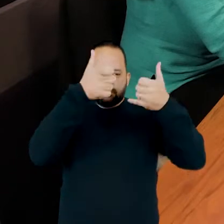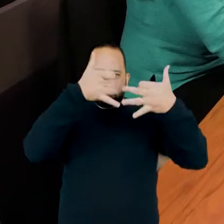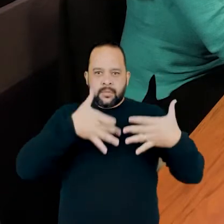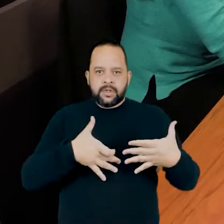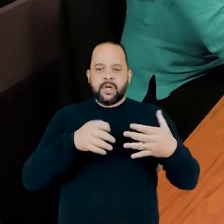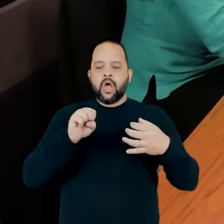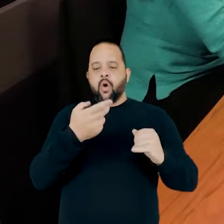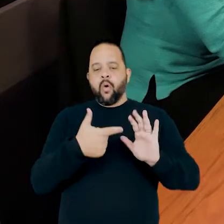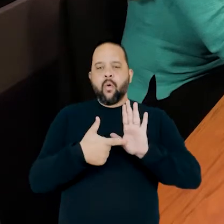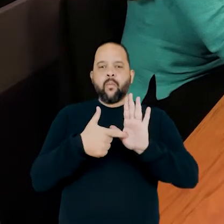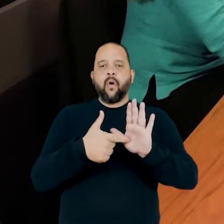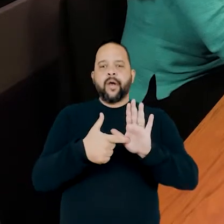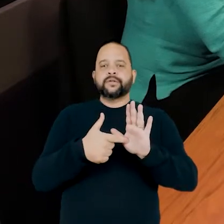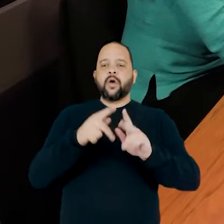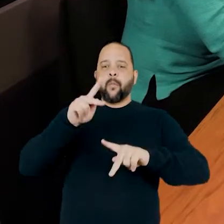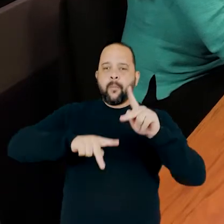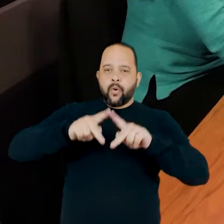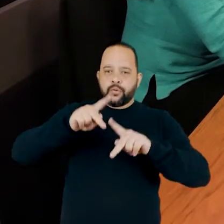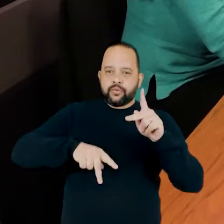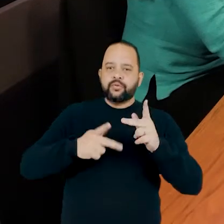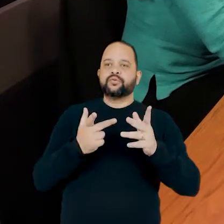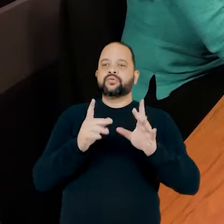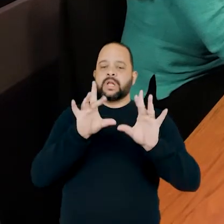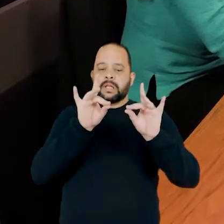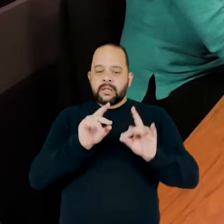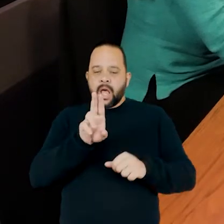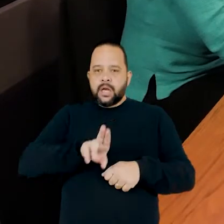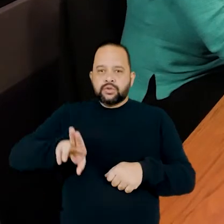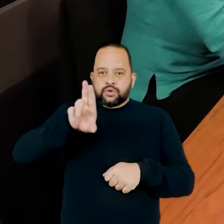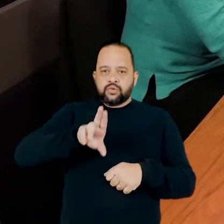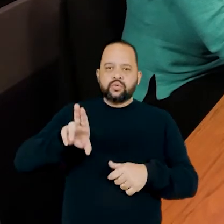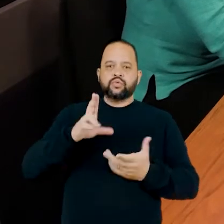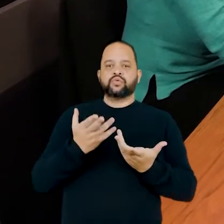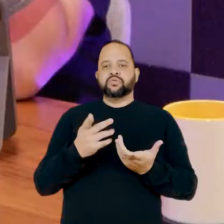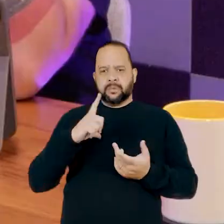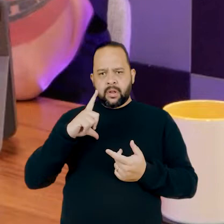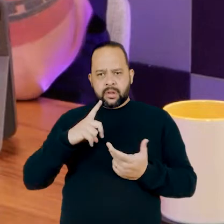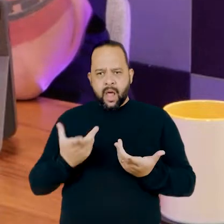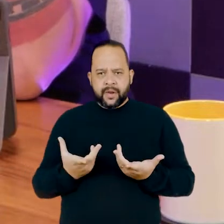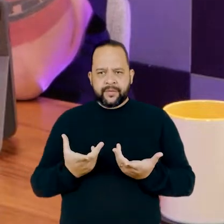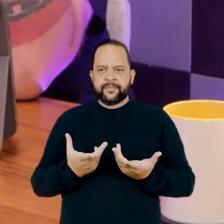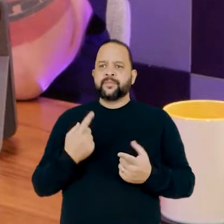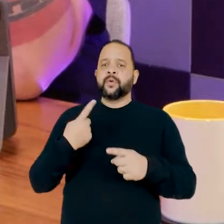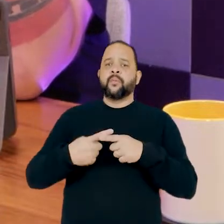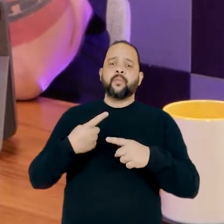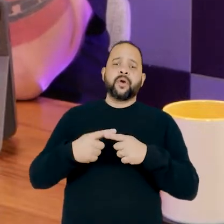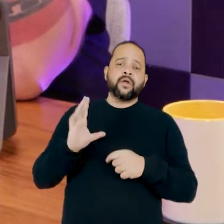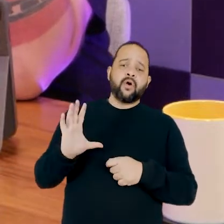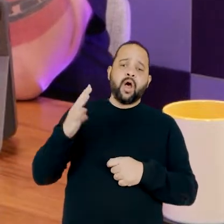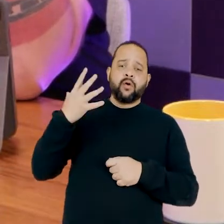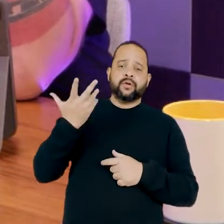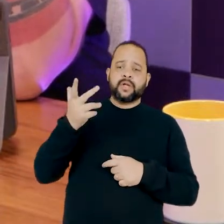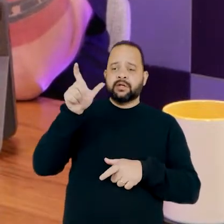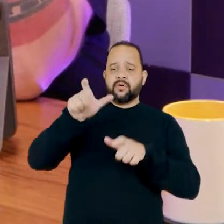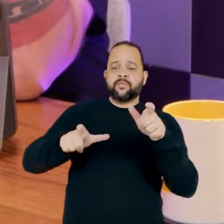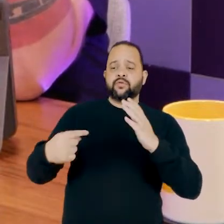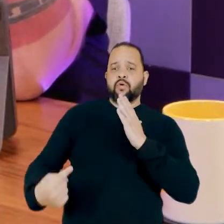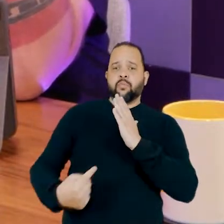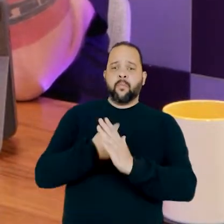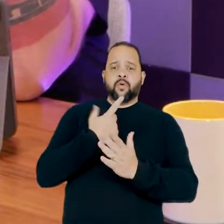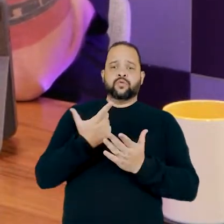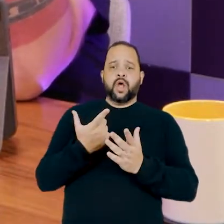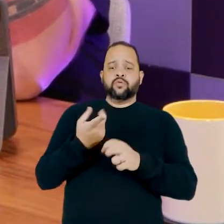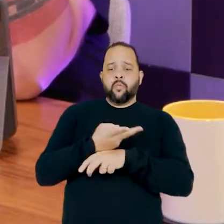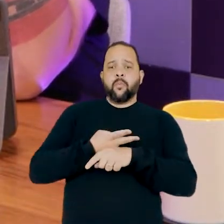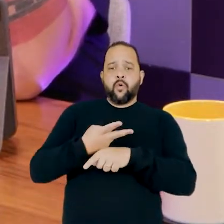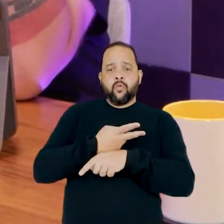apresente o produto, sei lá, mostrando usos. Porque você falou que, tecnicamente, isso acontece com as pessoas chegando e perguntando